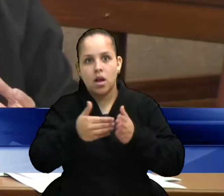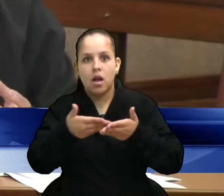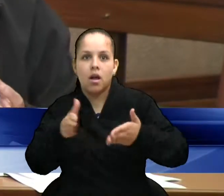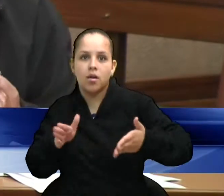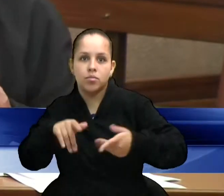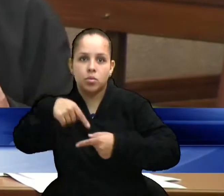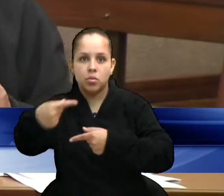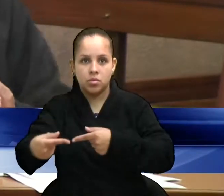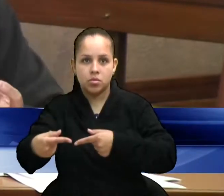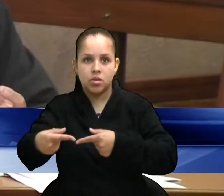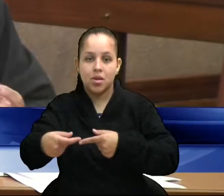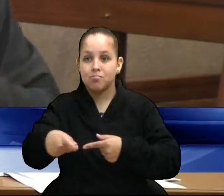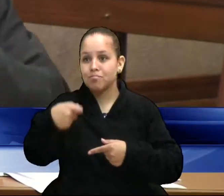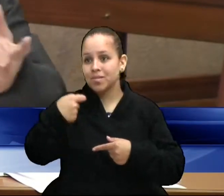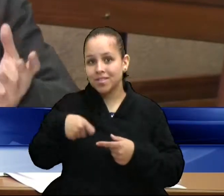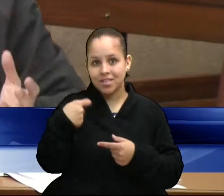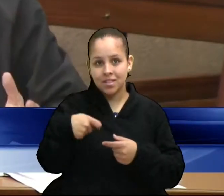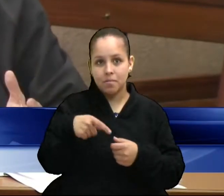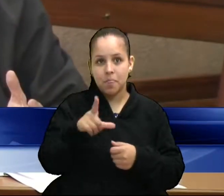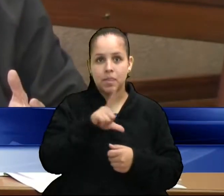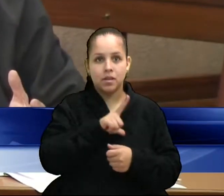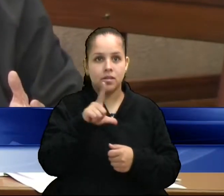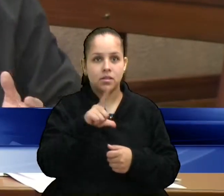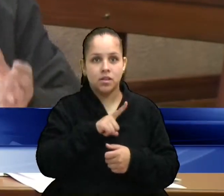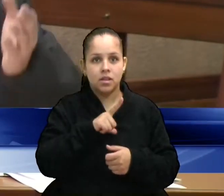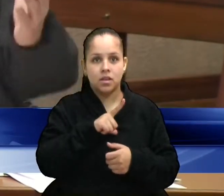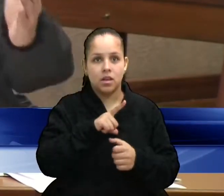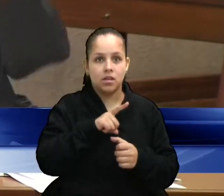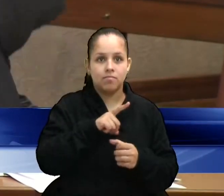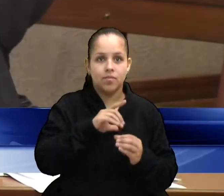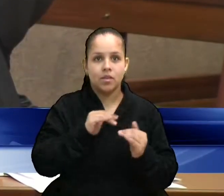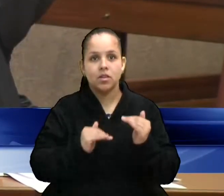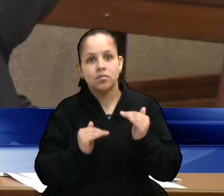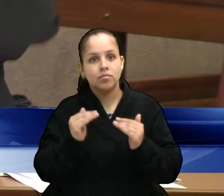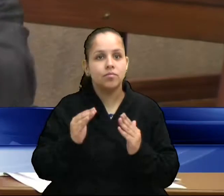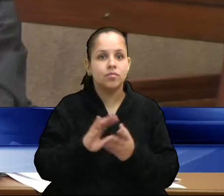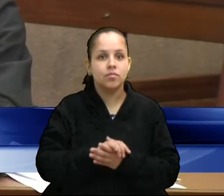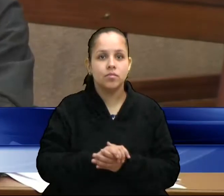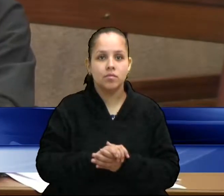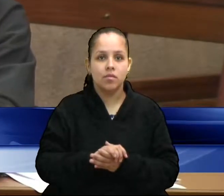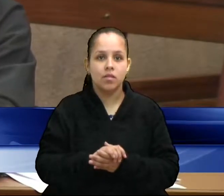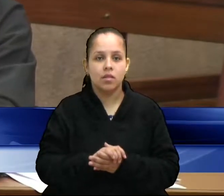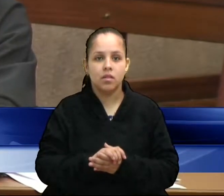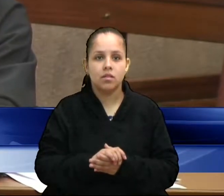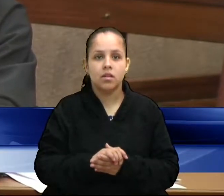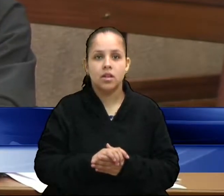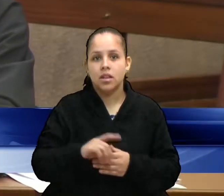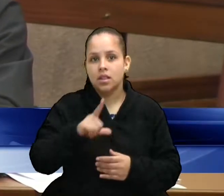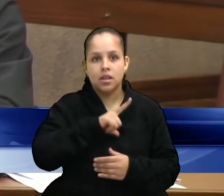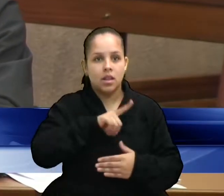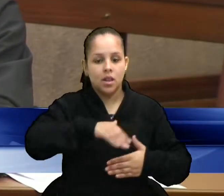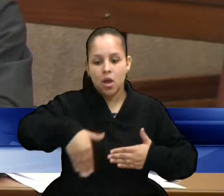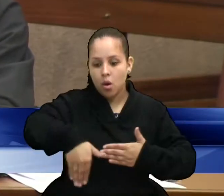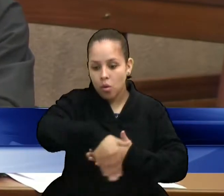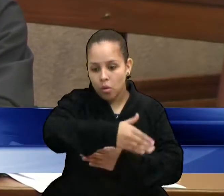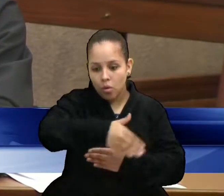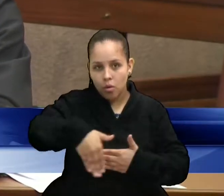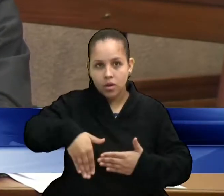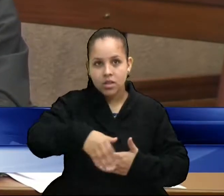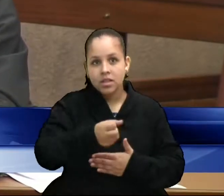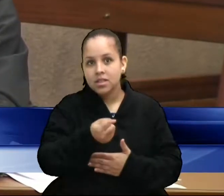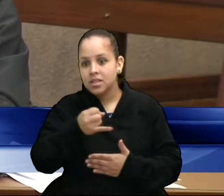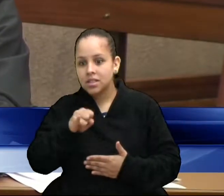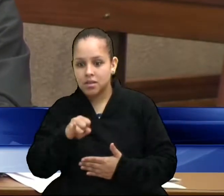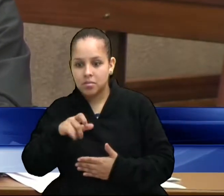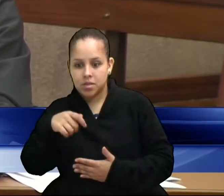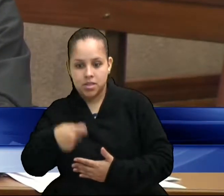flexibilidade, né? Isso só se consegue com um consórcio. Se tu licitar uma linha, que é esse percurso aqui, é esse. A hora que tu precisar de outra linha, tu vai ter que fazer licitação de